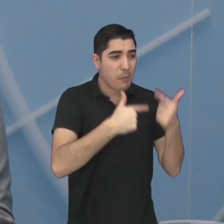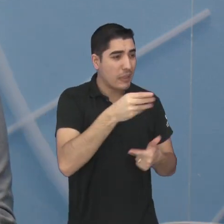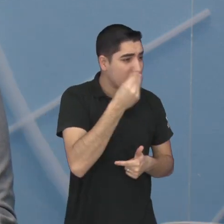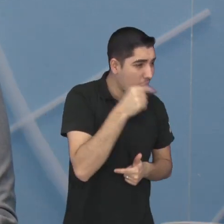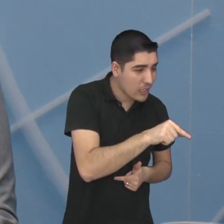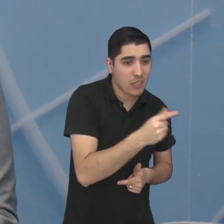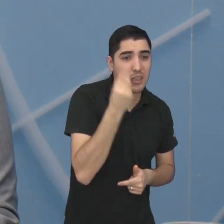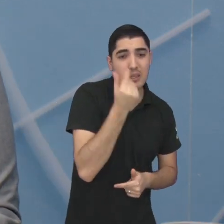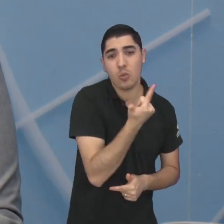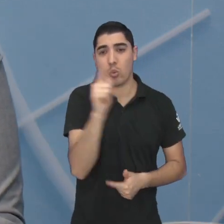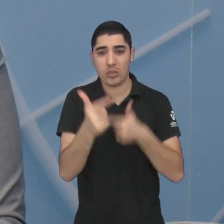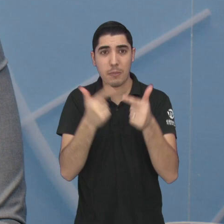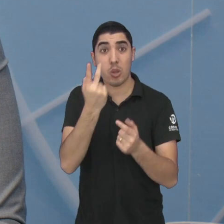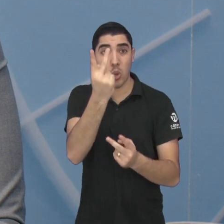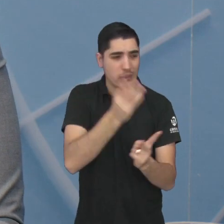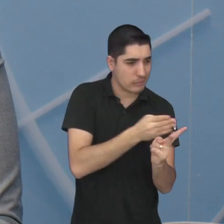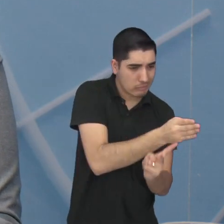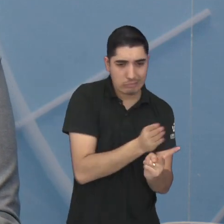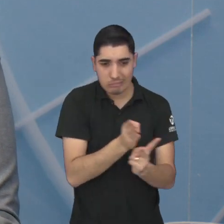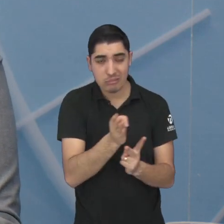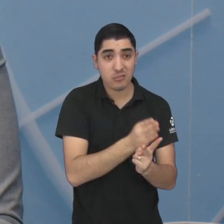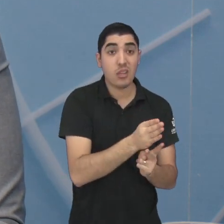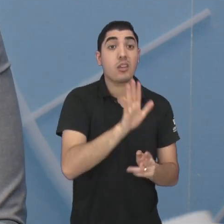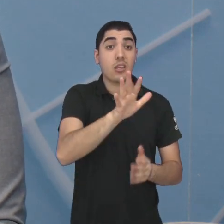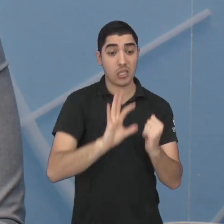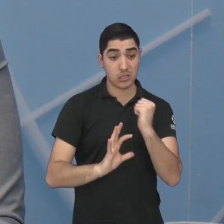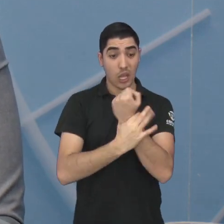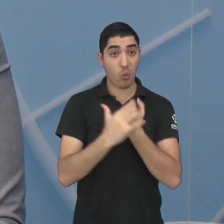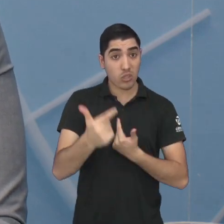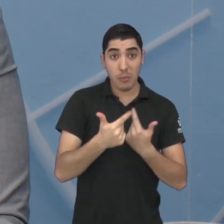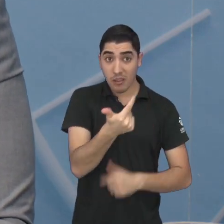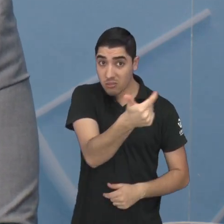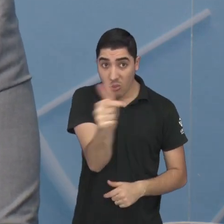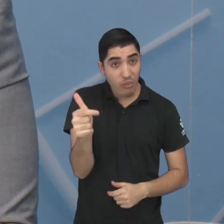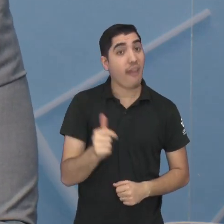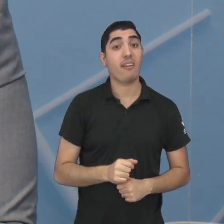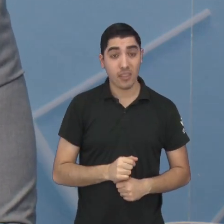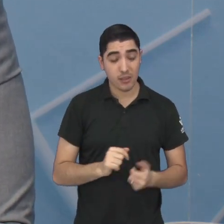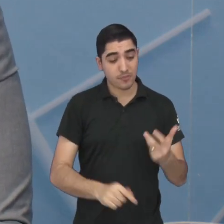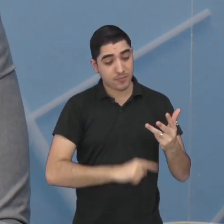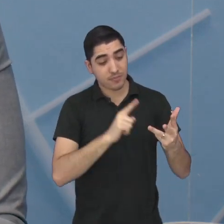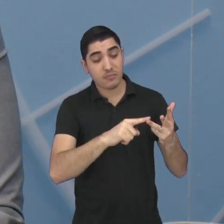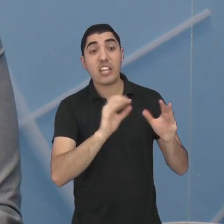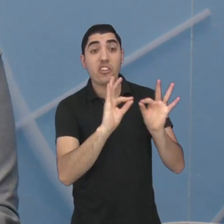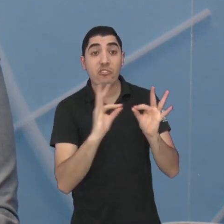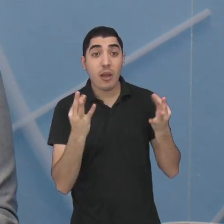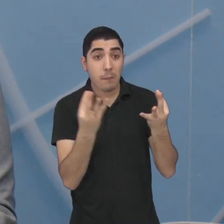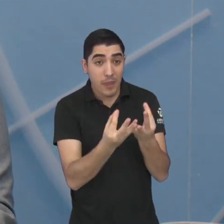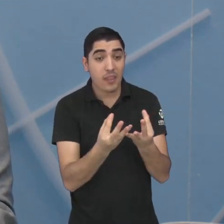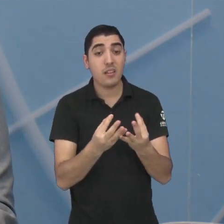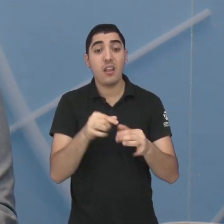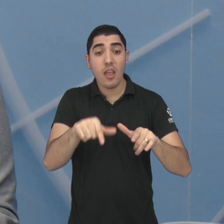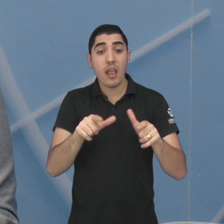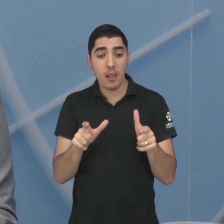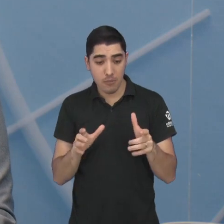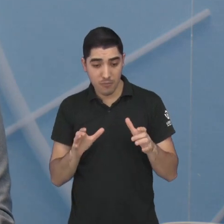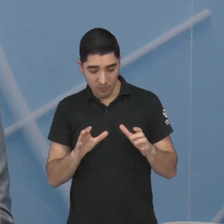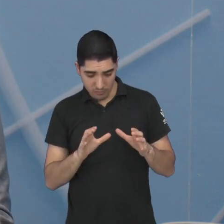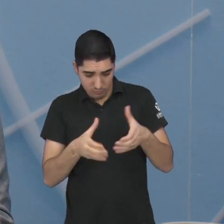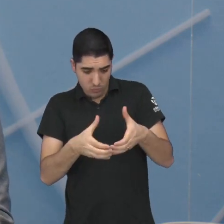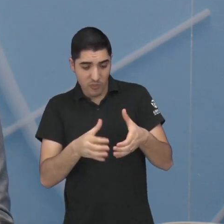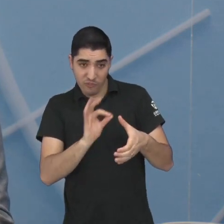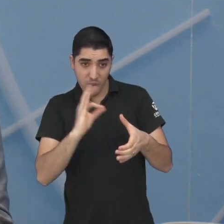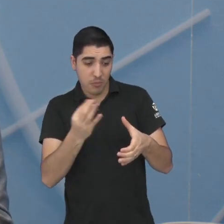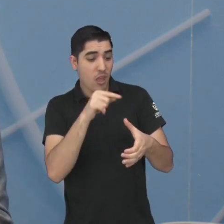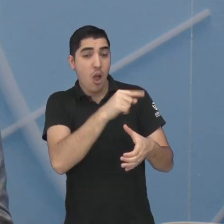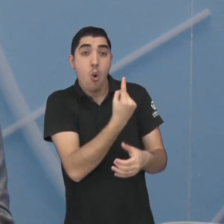trabalhistas, sem qualquer tipo de segurança, sem qualquer tipo de garantia, e famílias dependendo dessas pessoas. Então como que não vai ter insegurança alimentar numa